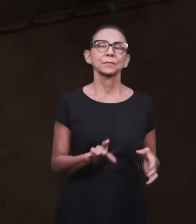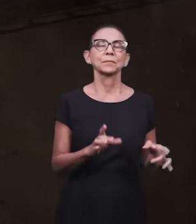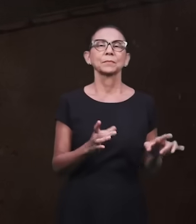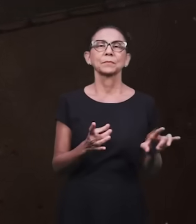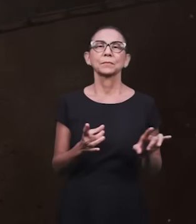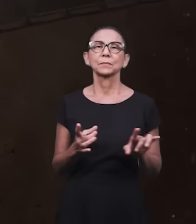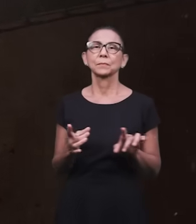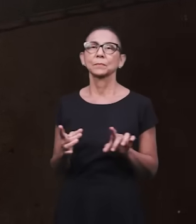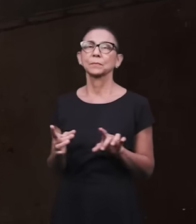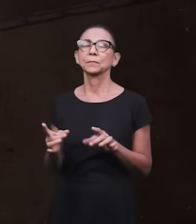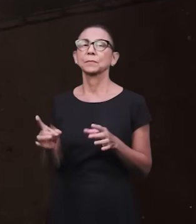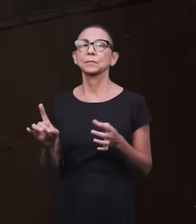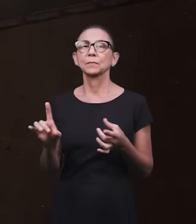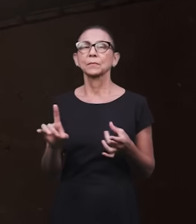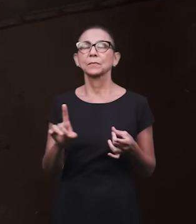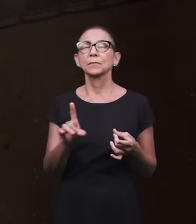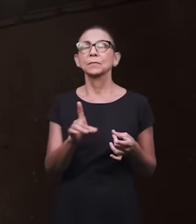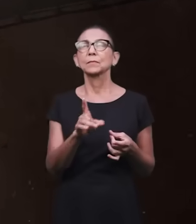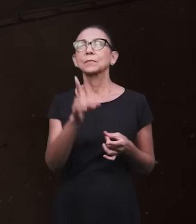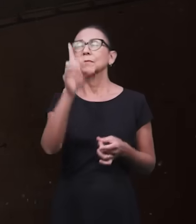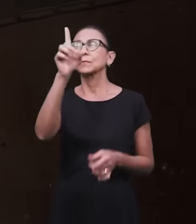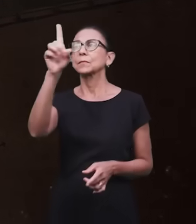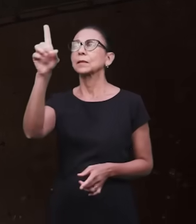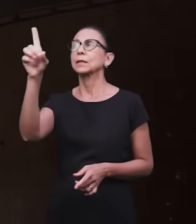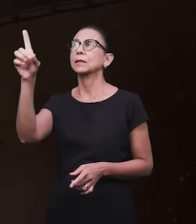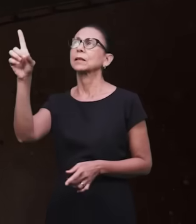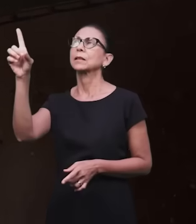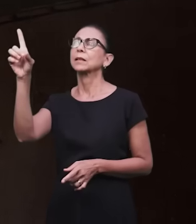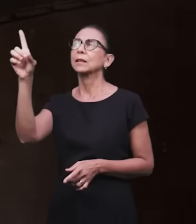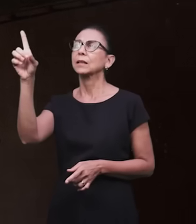Deus, fala,